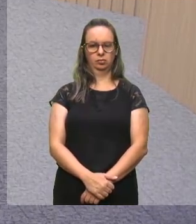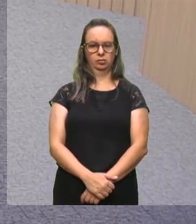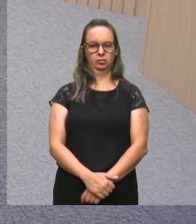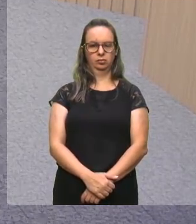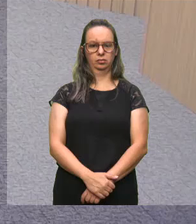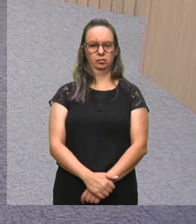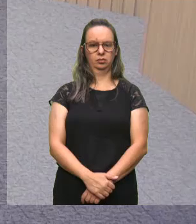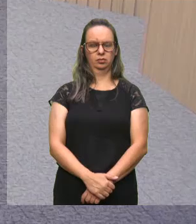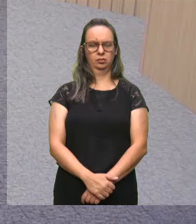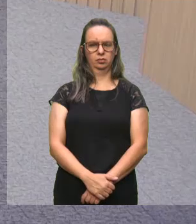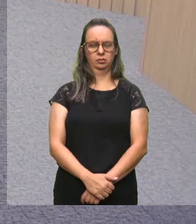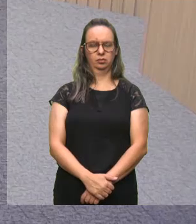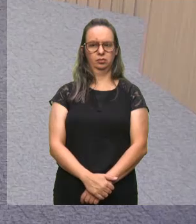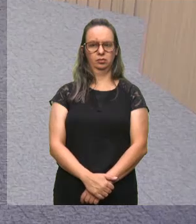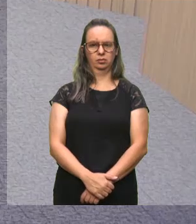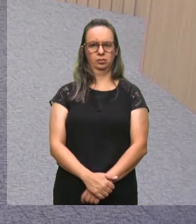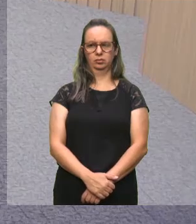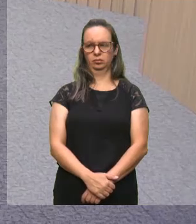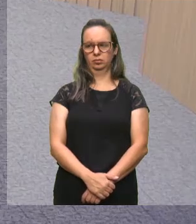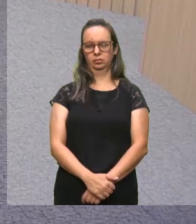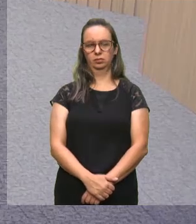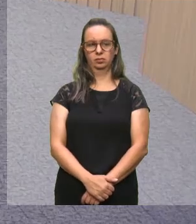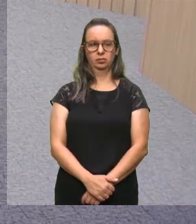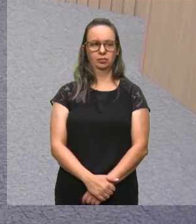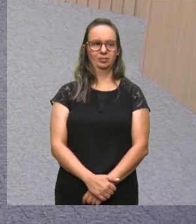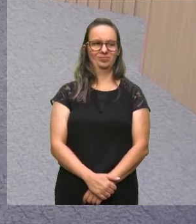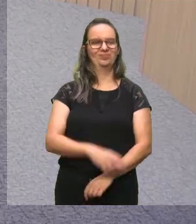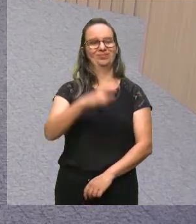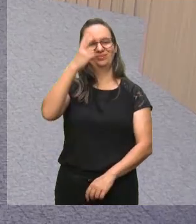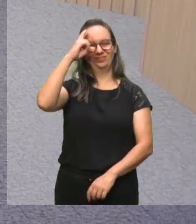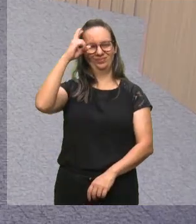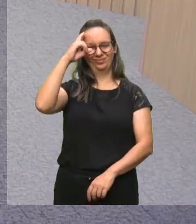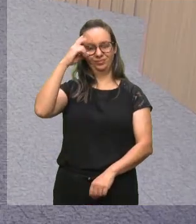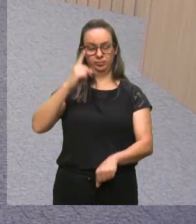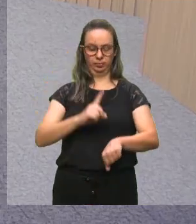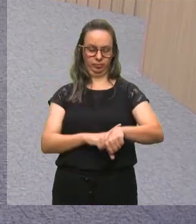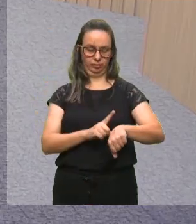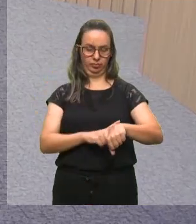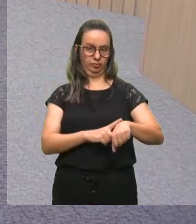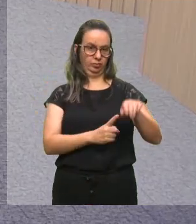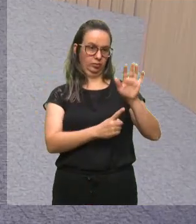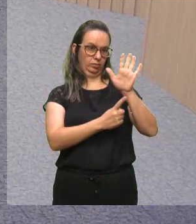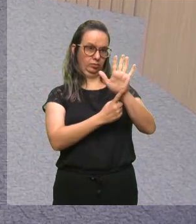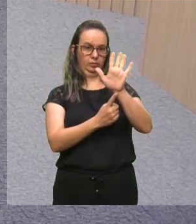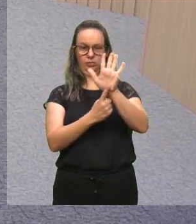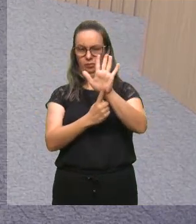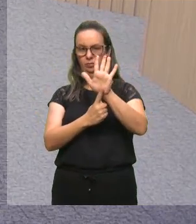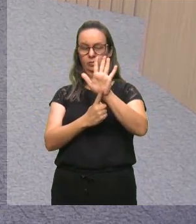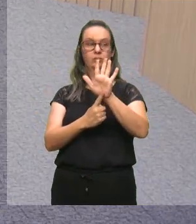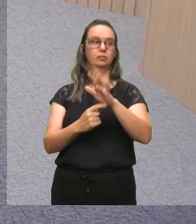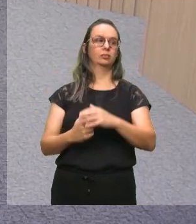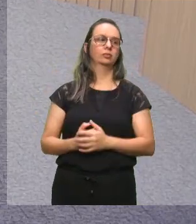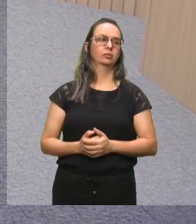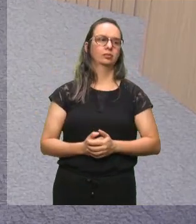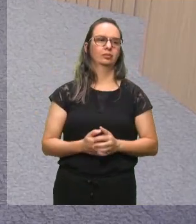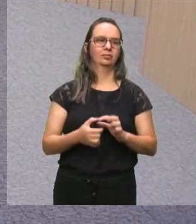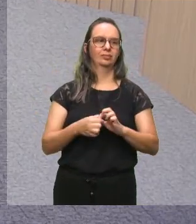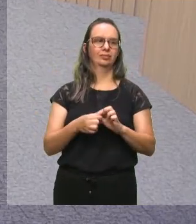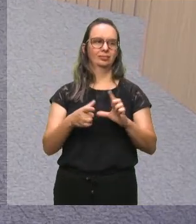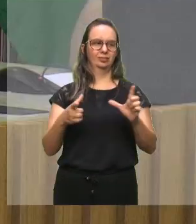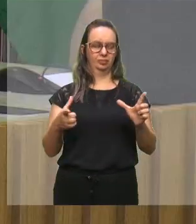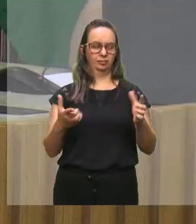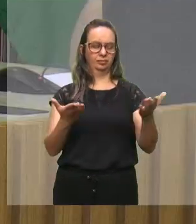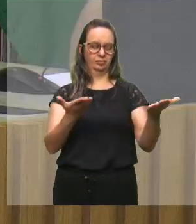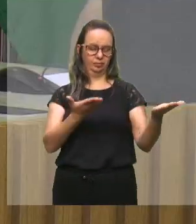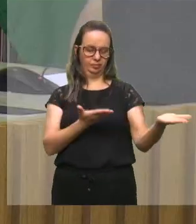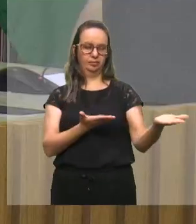Muito obrigado. Lembrando que são 5 minutos, a senhora pode acompanhar pelo relógio ali, fica à vontade. Com a palavra, Sandra.